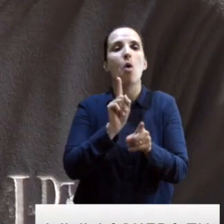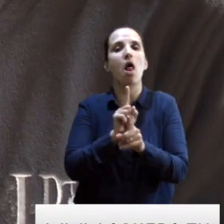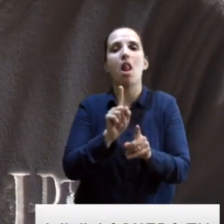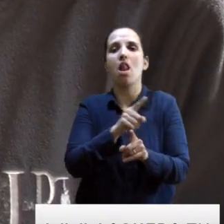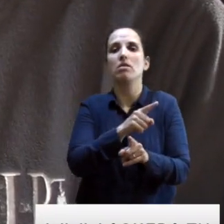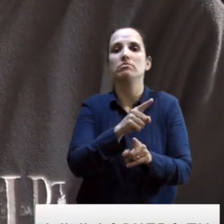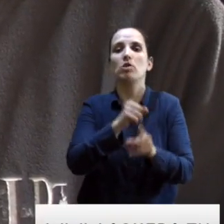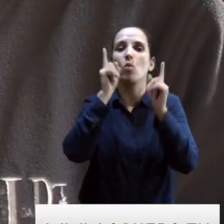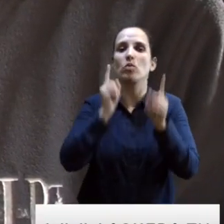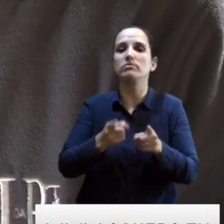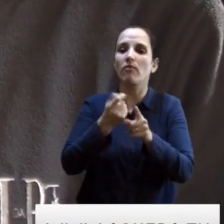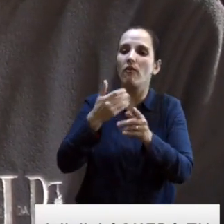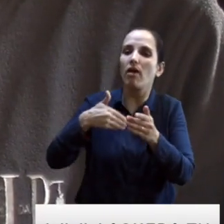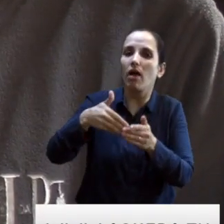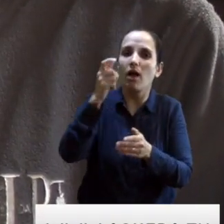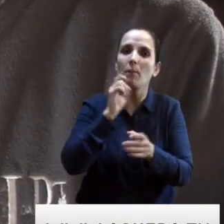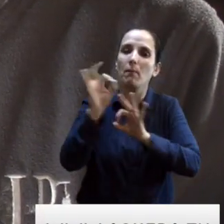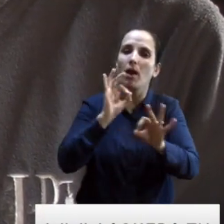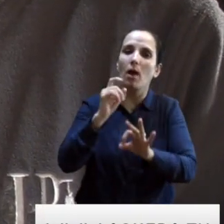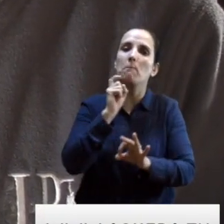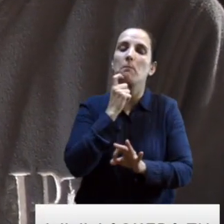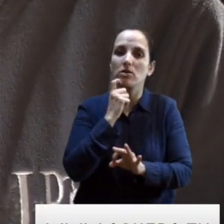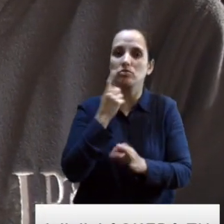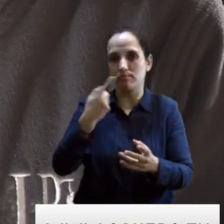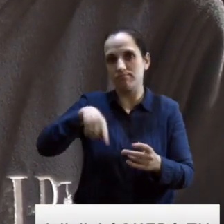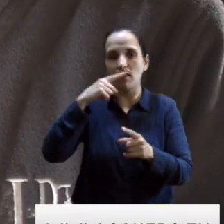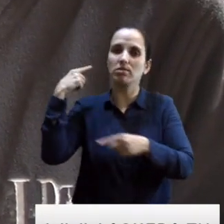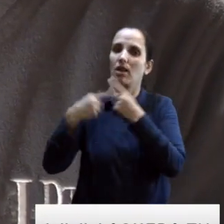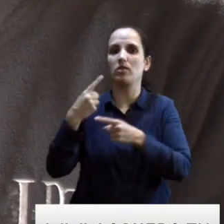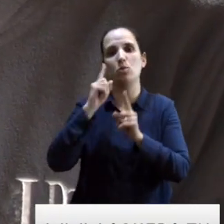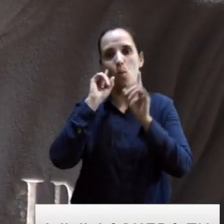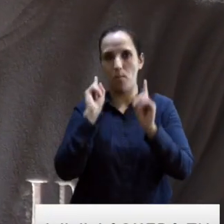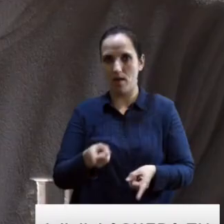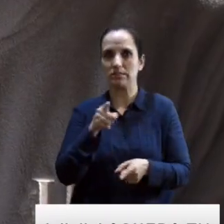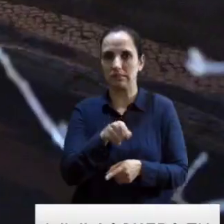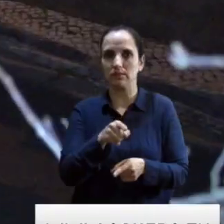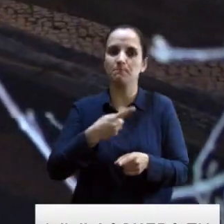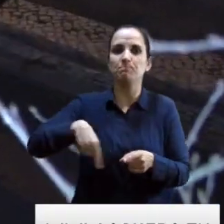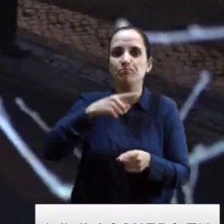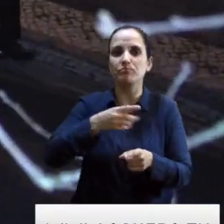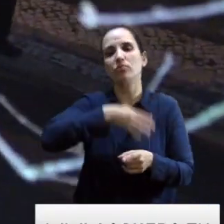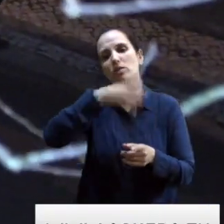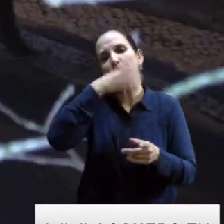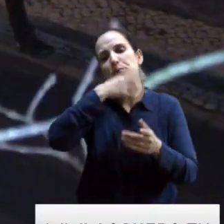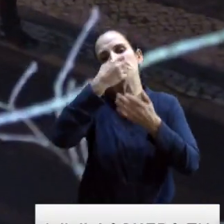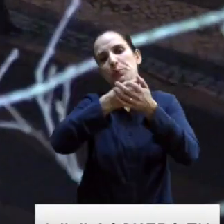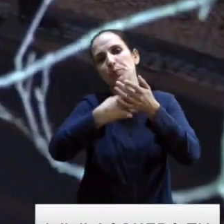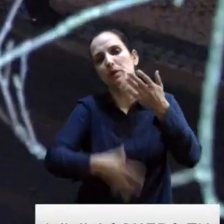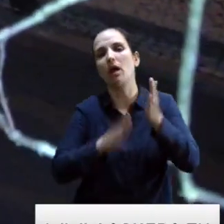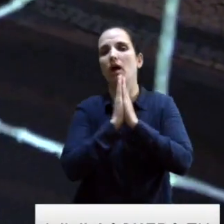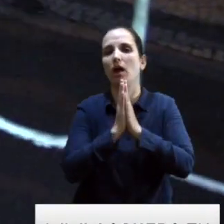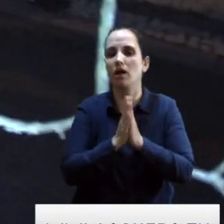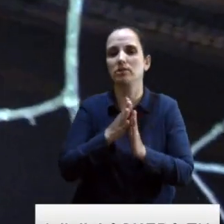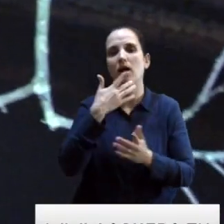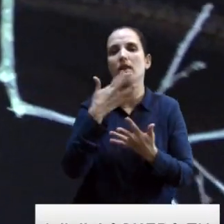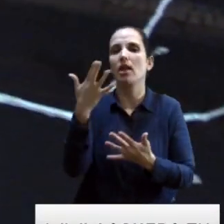Consiste ao início da quaresma, em que iniciamos a nossa tradição, com as nossas ladainhas, que são rezas